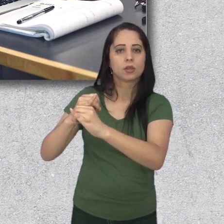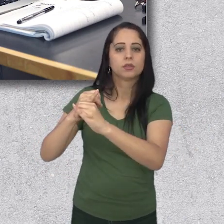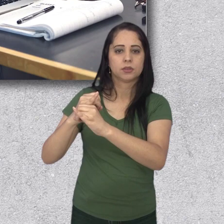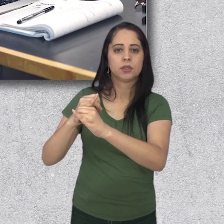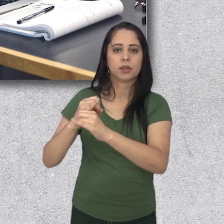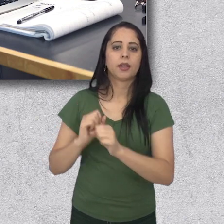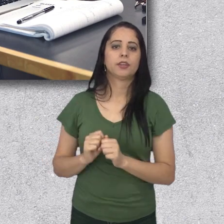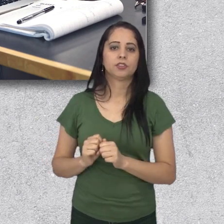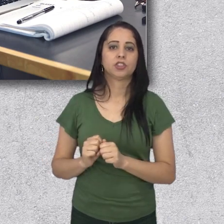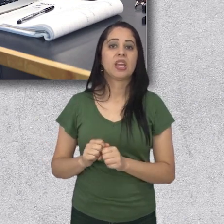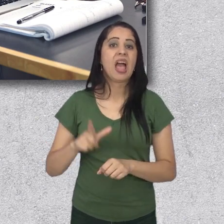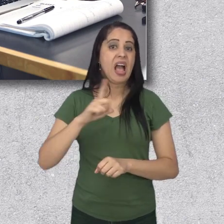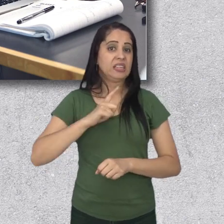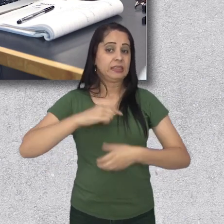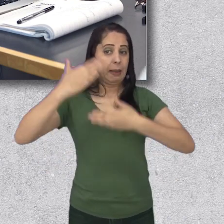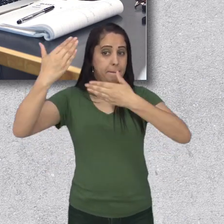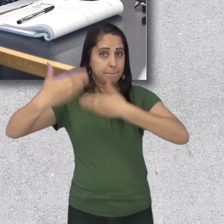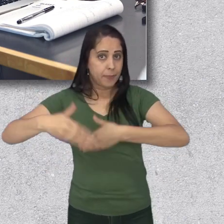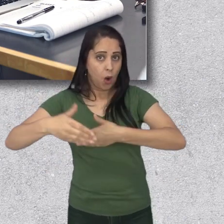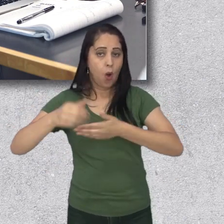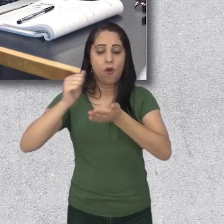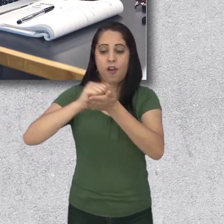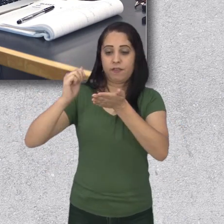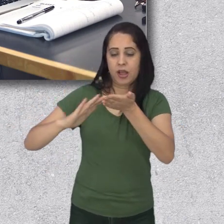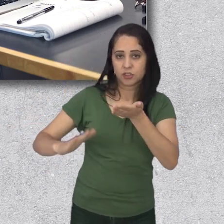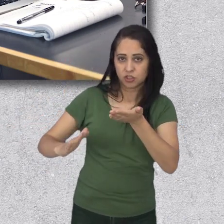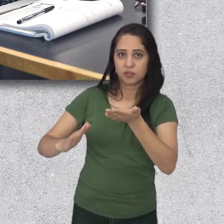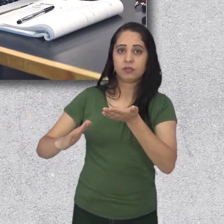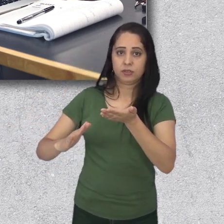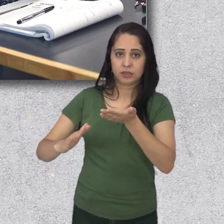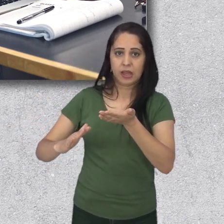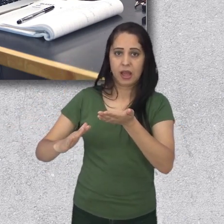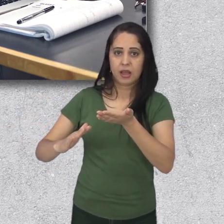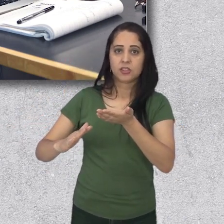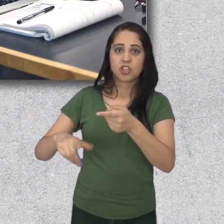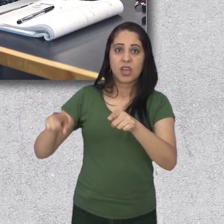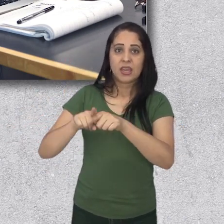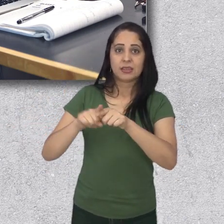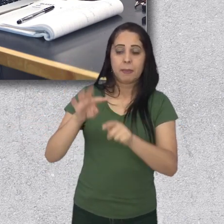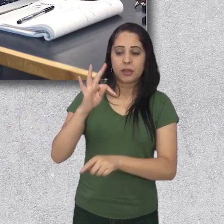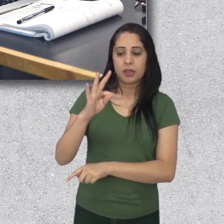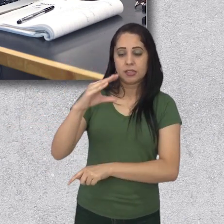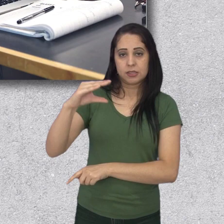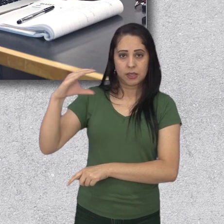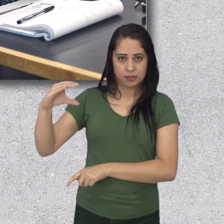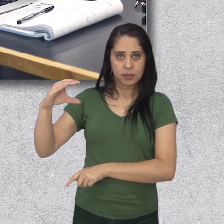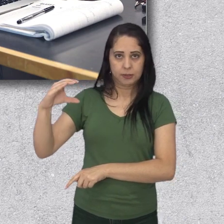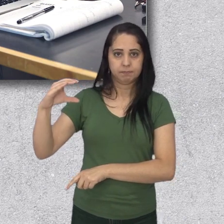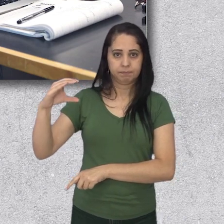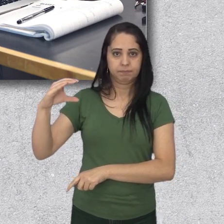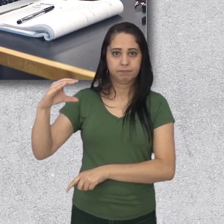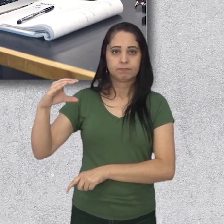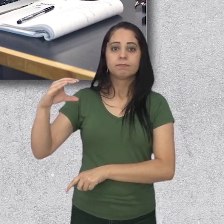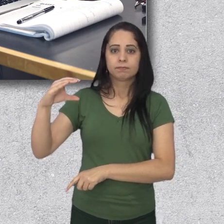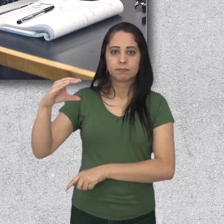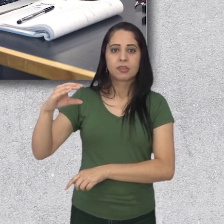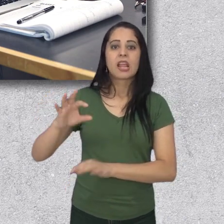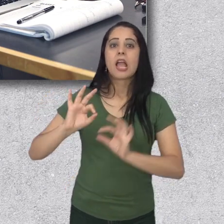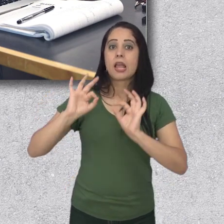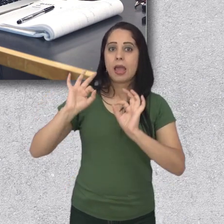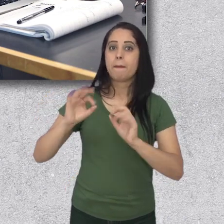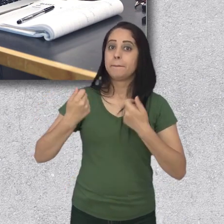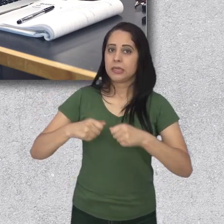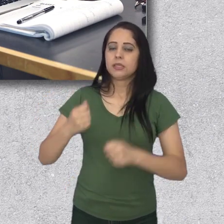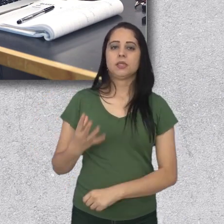algumas atividades, como provas finais, aulas de laboratório e apresentação do trabalho de conclusão de curso, o TCC,